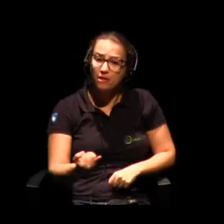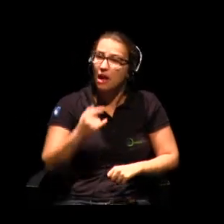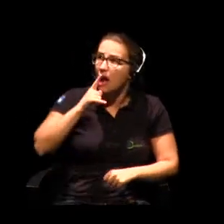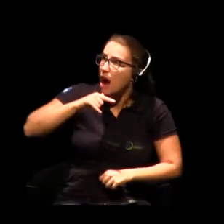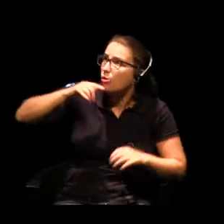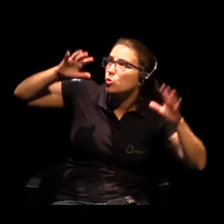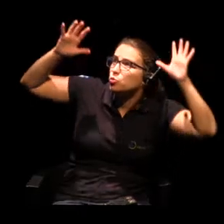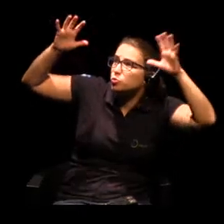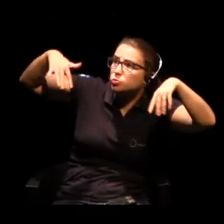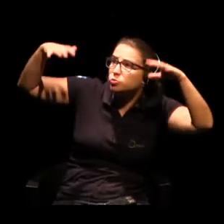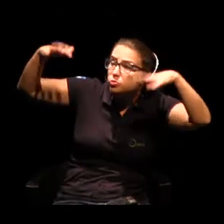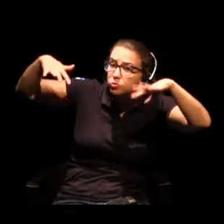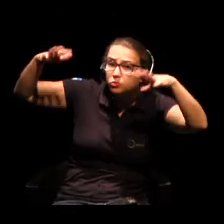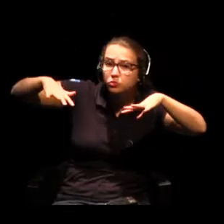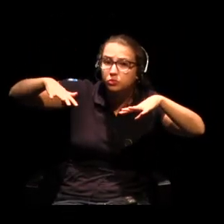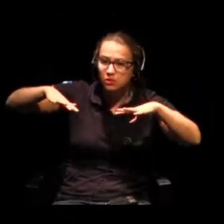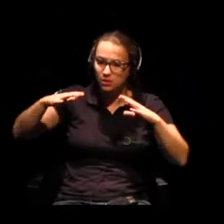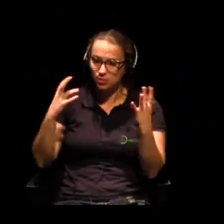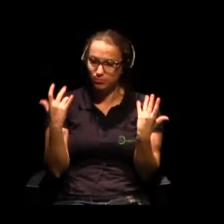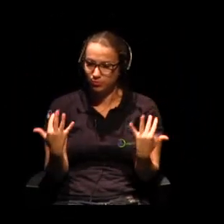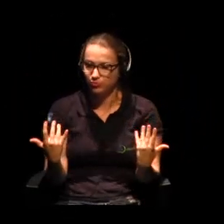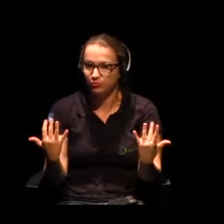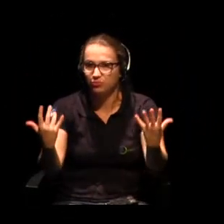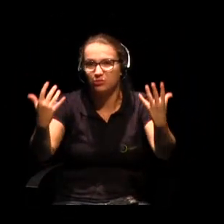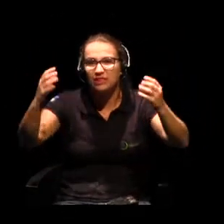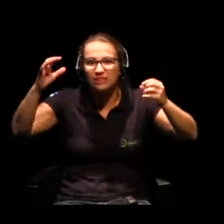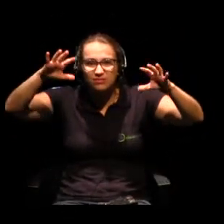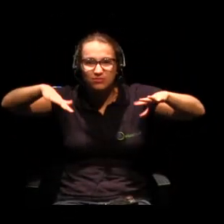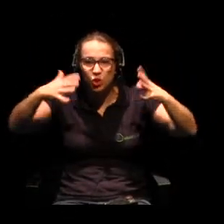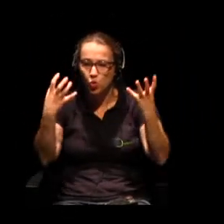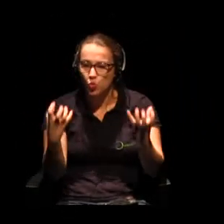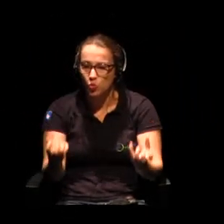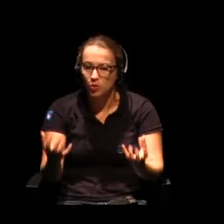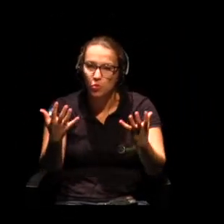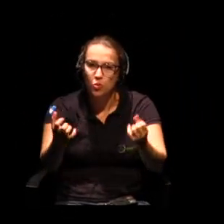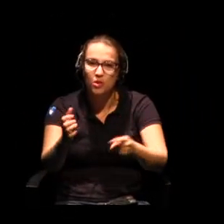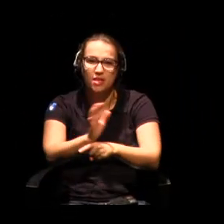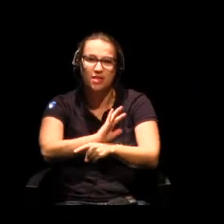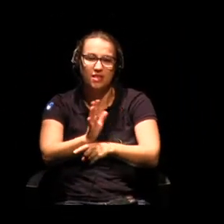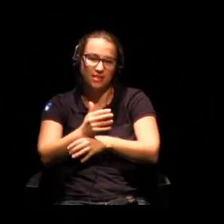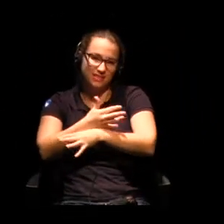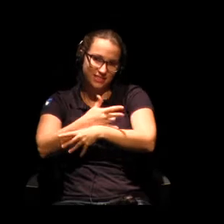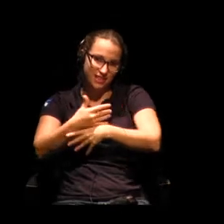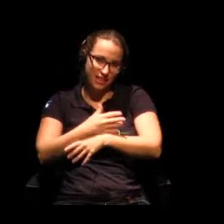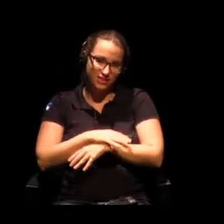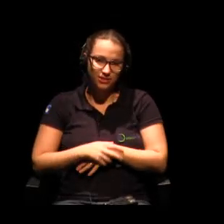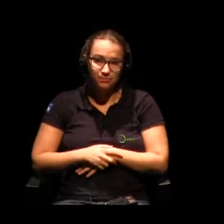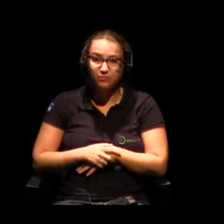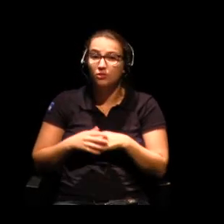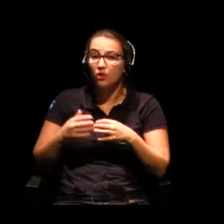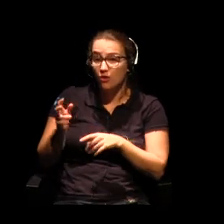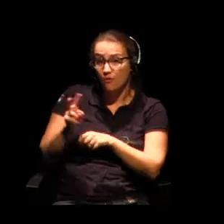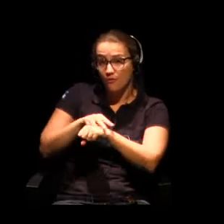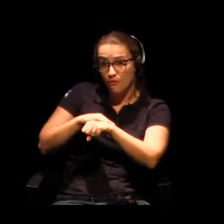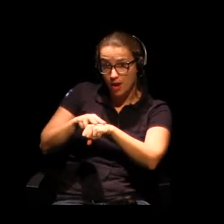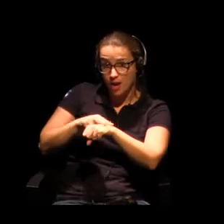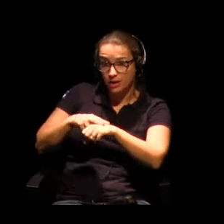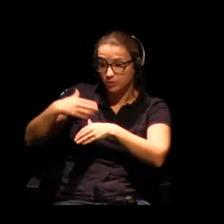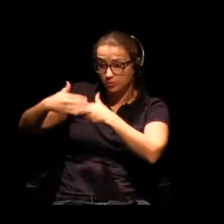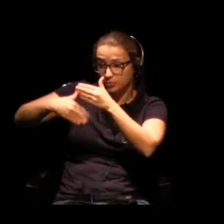Nós aproveitamos a água da chuva para irrigar essas plantas nas cidades. E